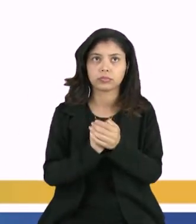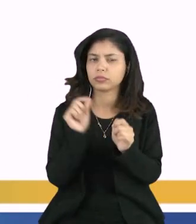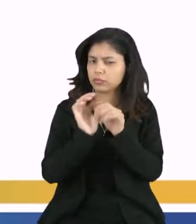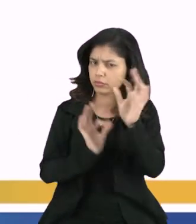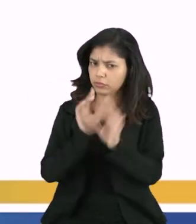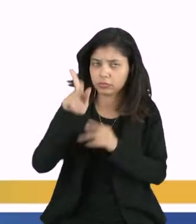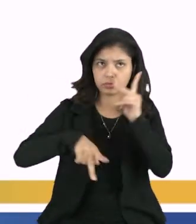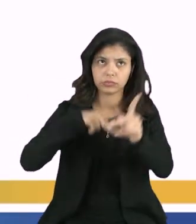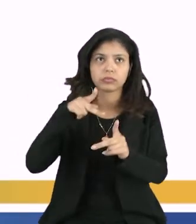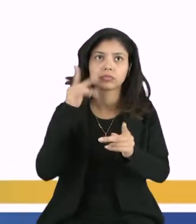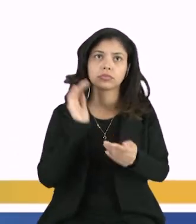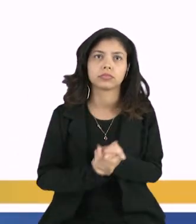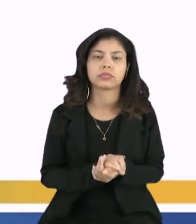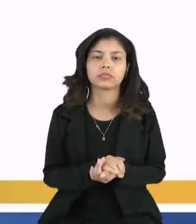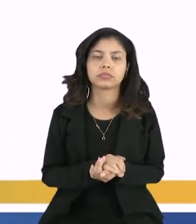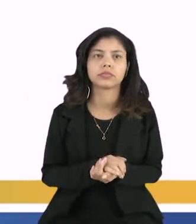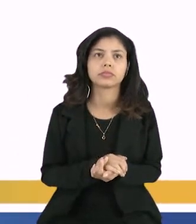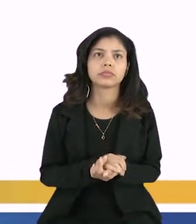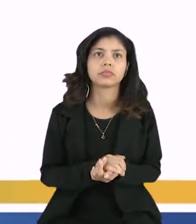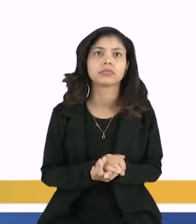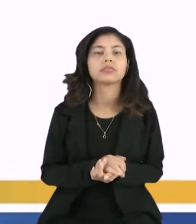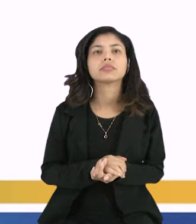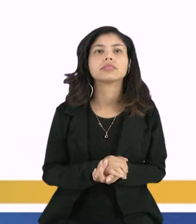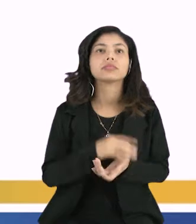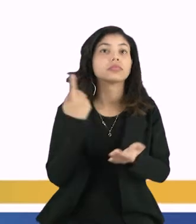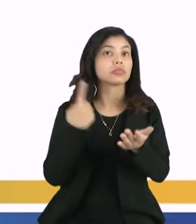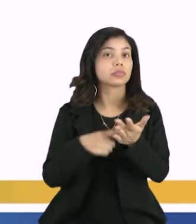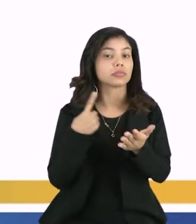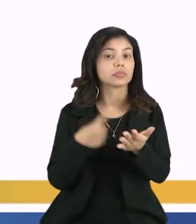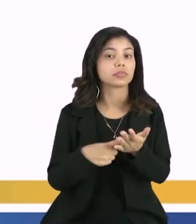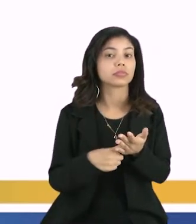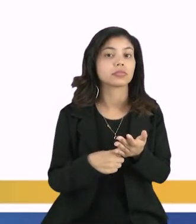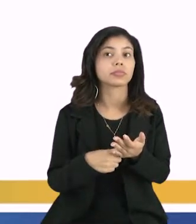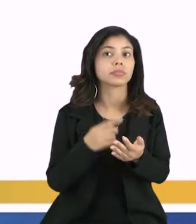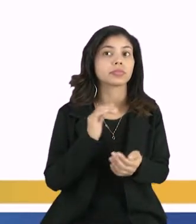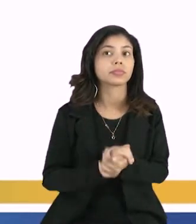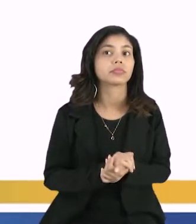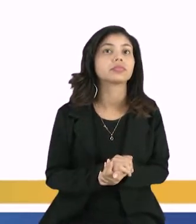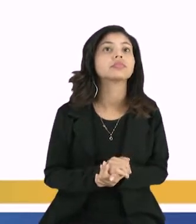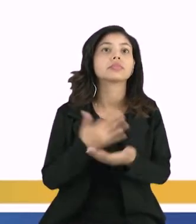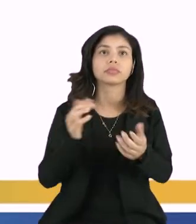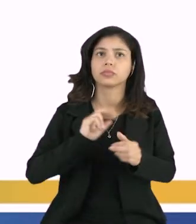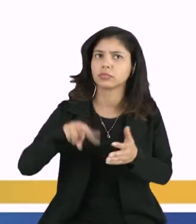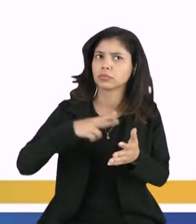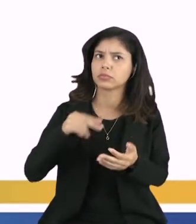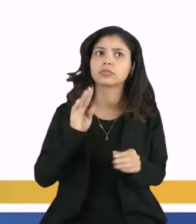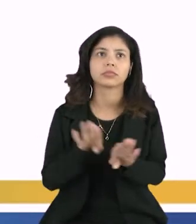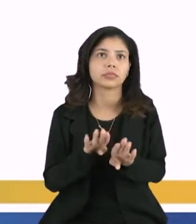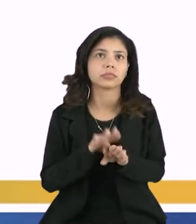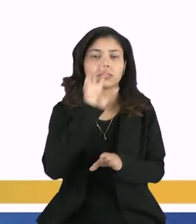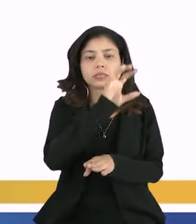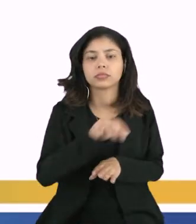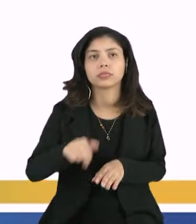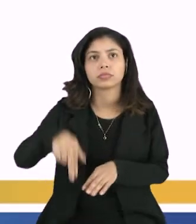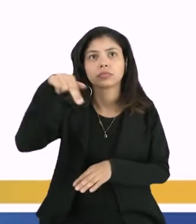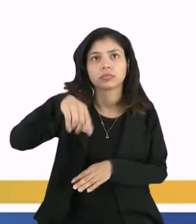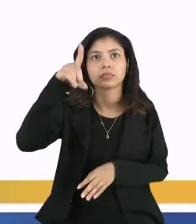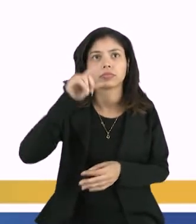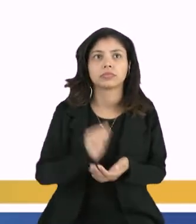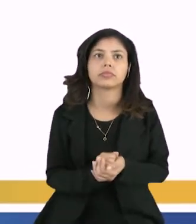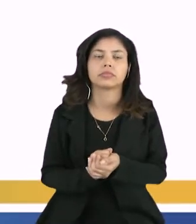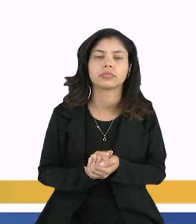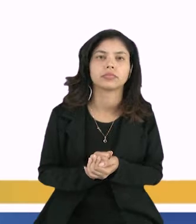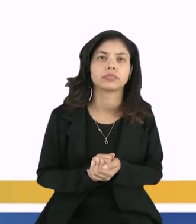objetos confeccionados pela população. E aí são as considerações das danças na região Norte, Nordeste e Centro-Oeste do